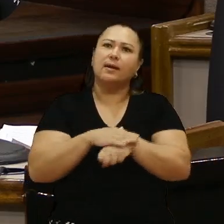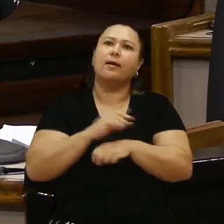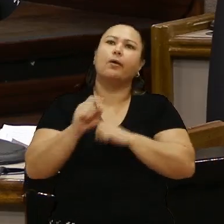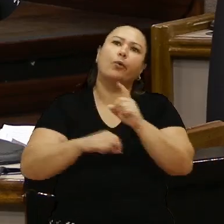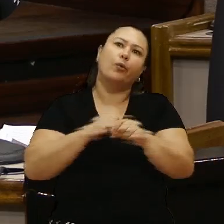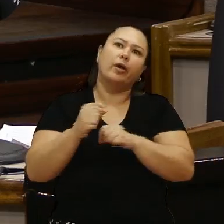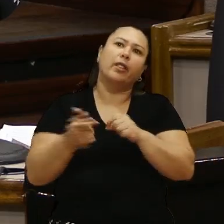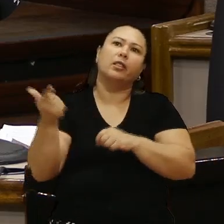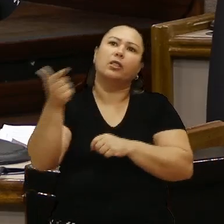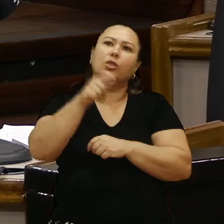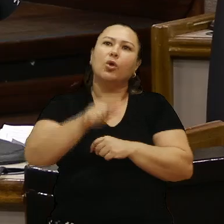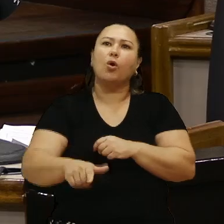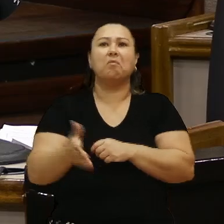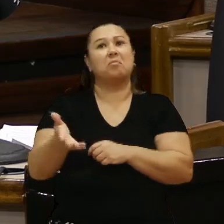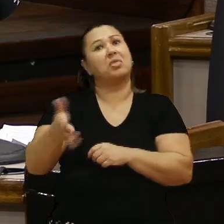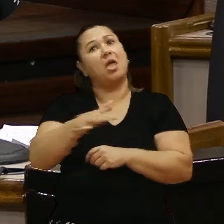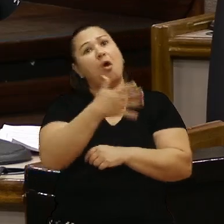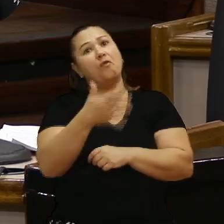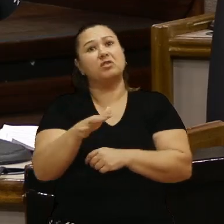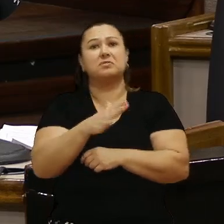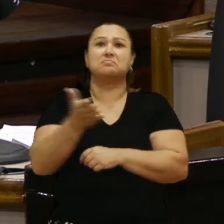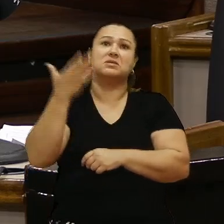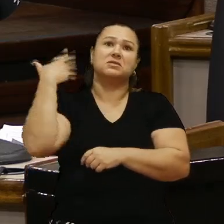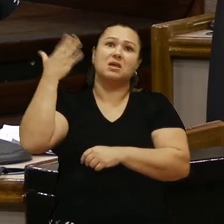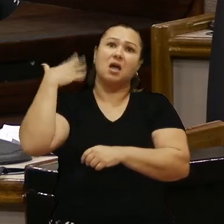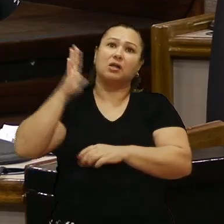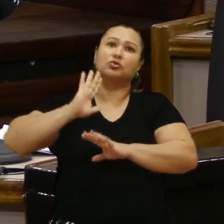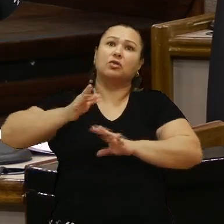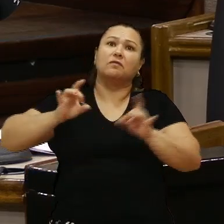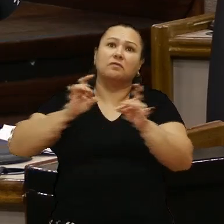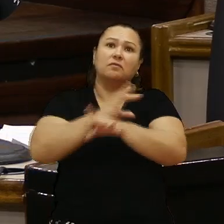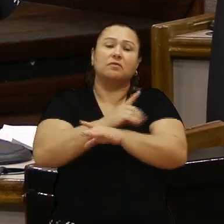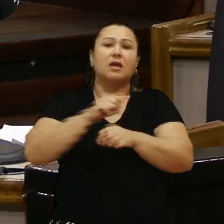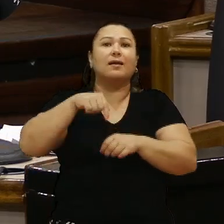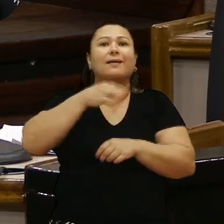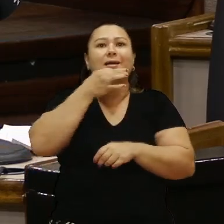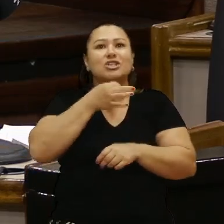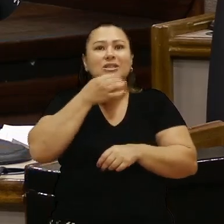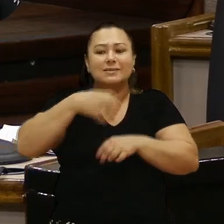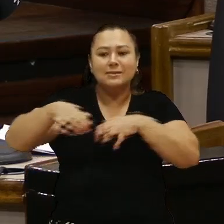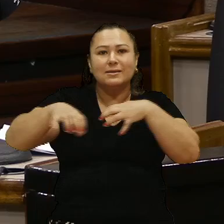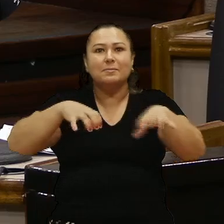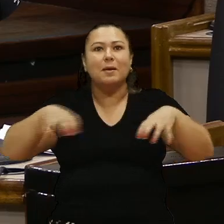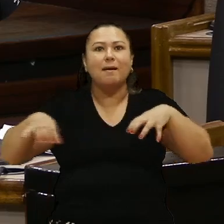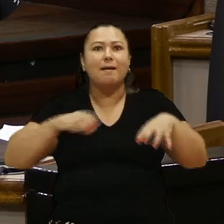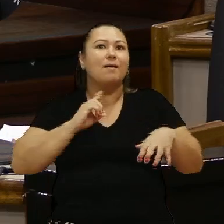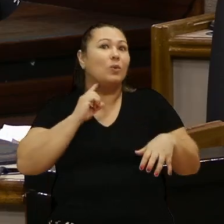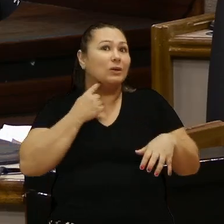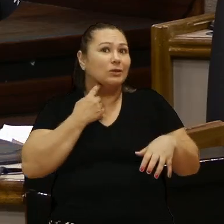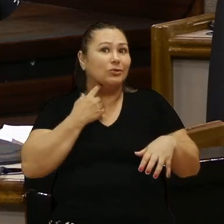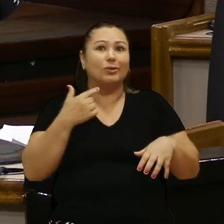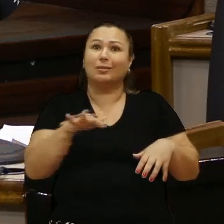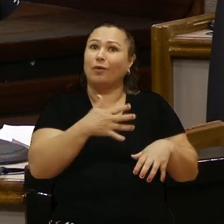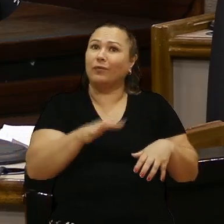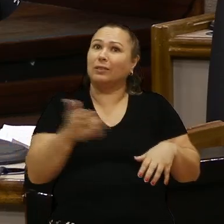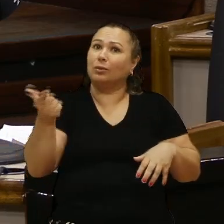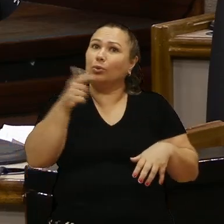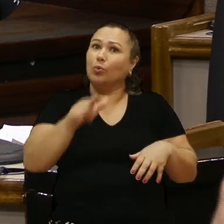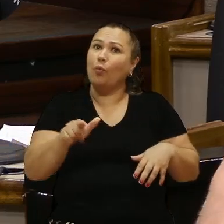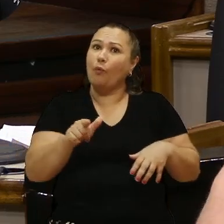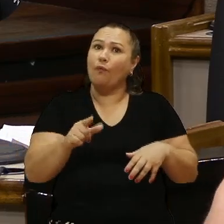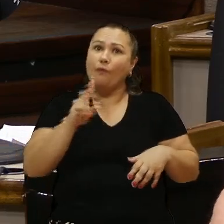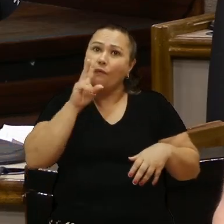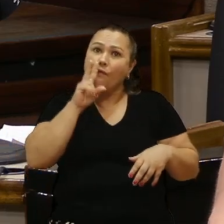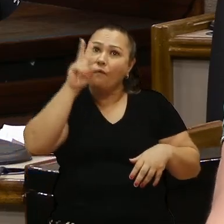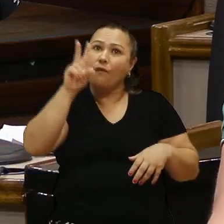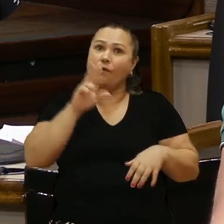Talvez foi feito já no passado um trabalho bem feito aqui em Caxias de separação de lixo, talvez tenha que fortalecer isso.